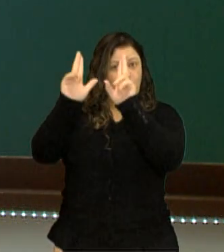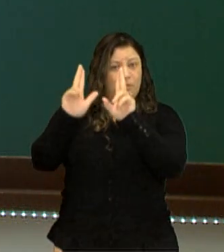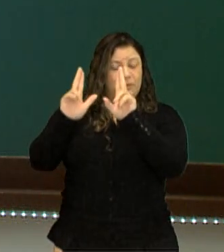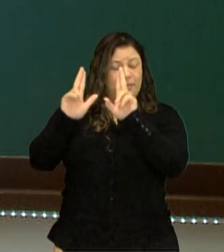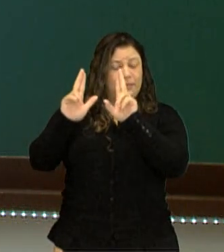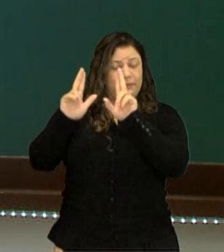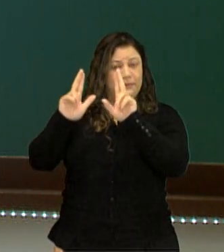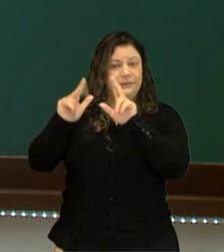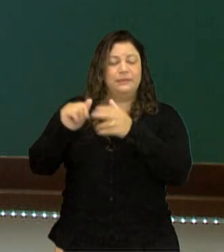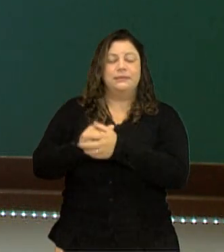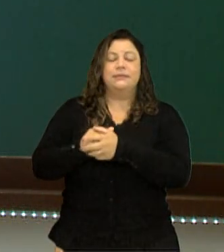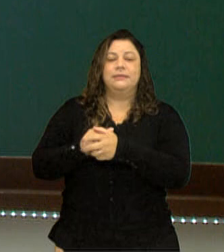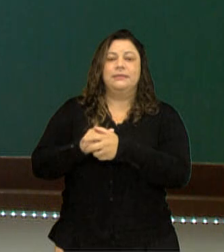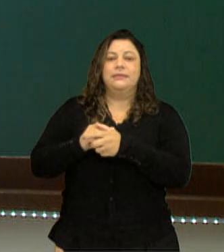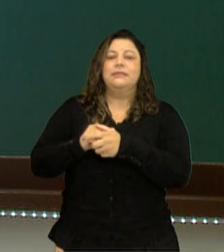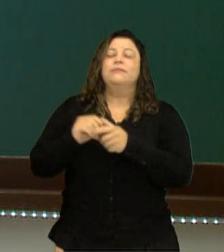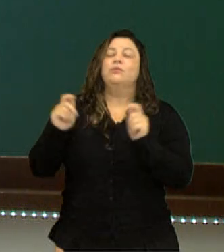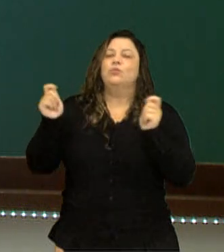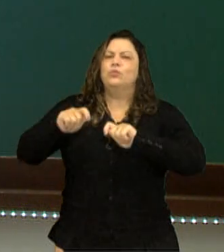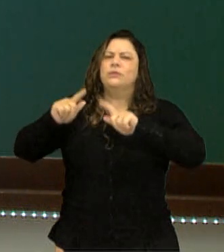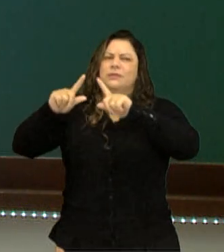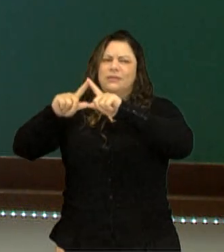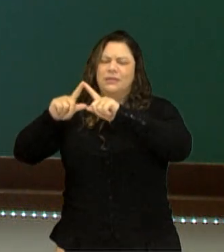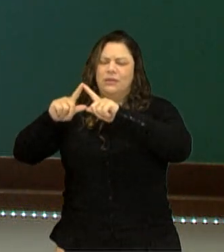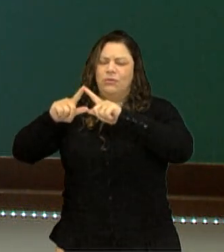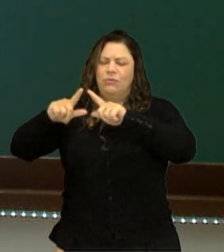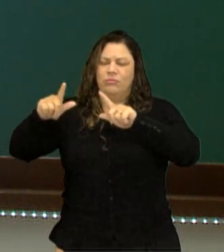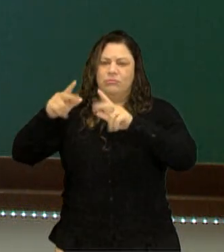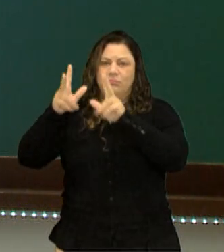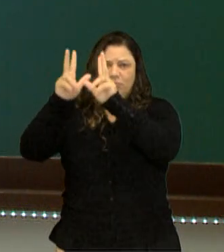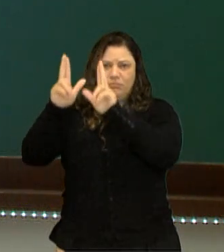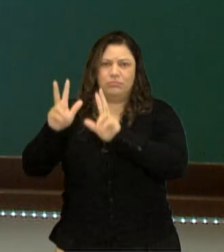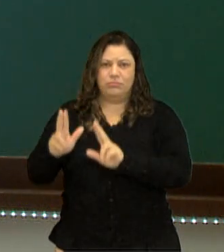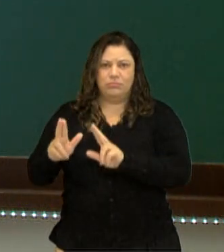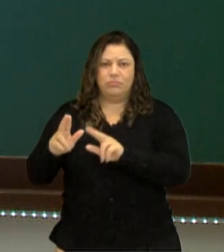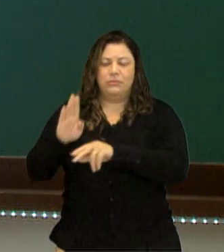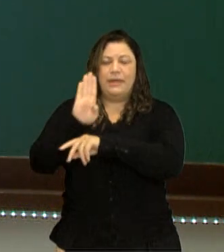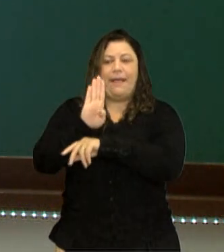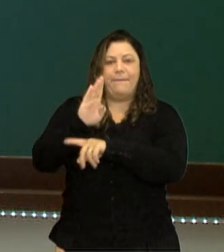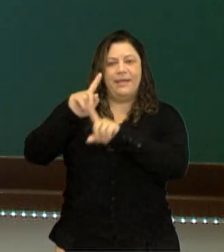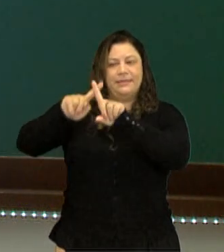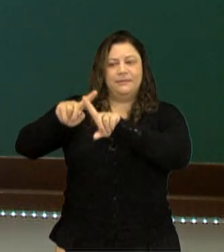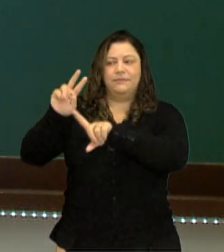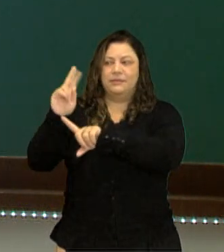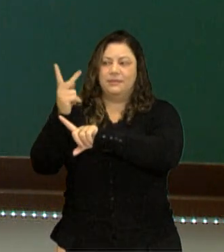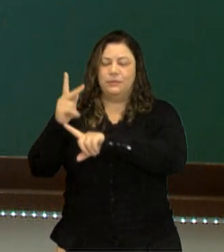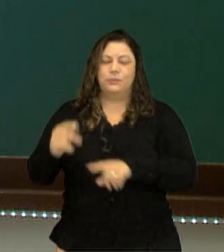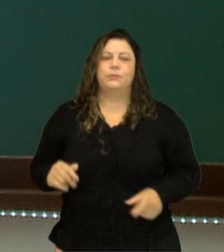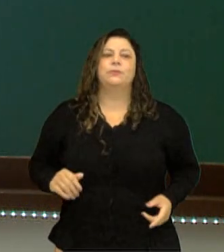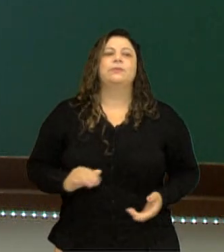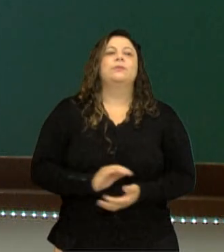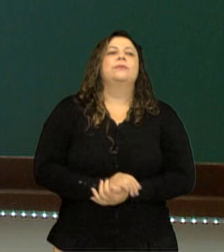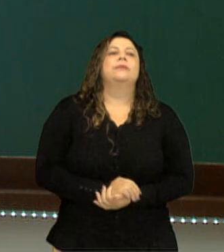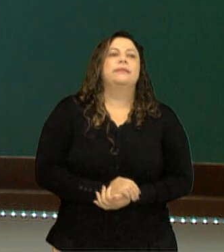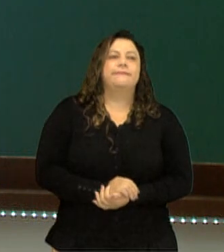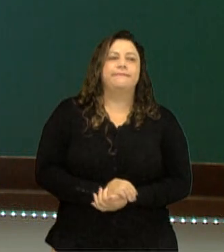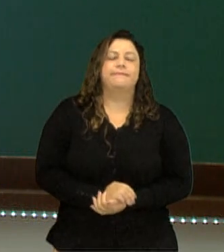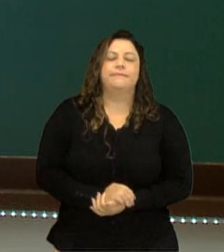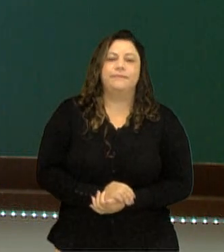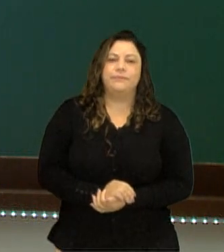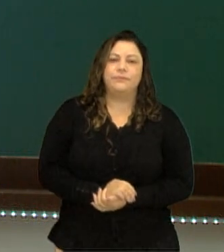colocar aqui, ele não daria o retângulo? Ou seja, é a mesma forma do retângulo, base vezes altura. Esta base aqui, ela